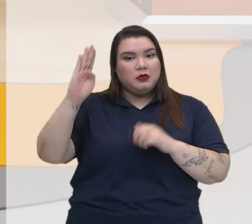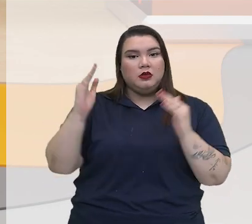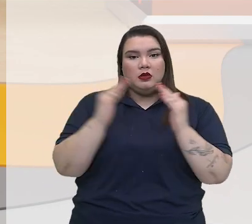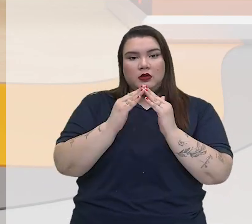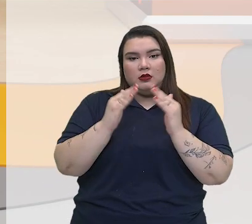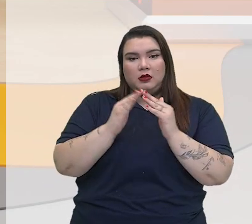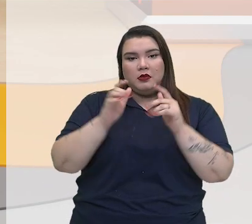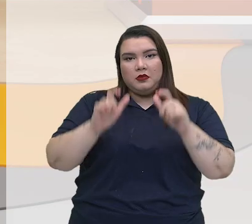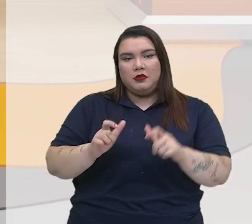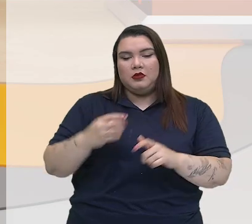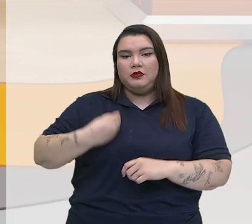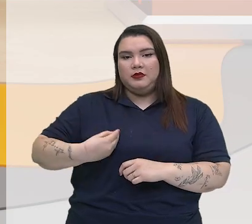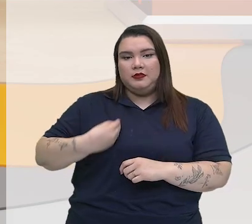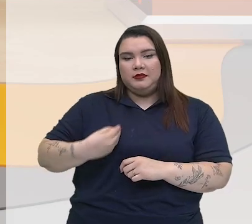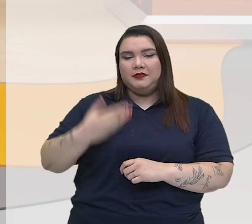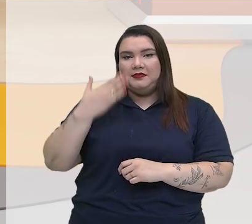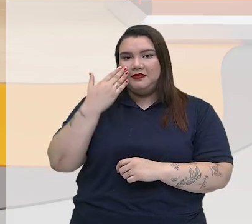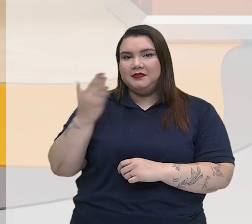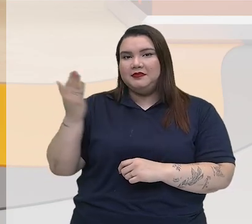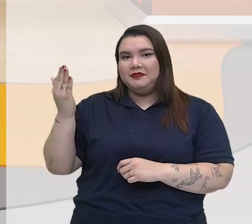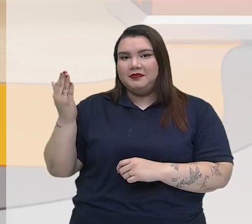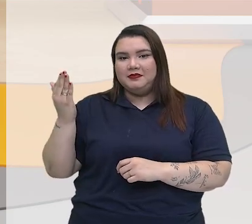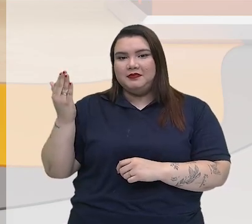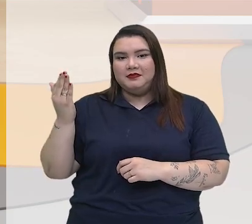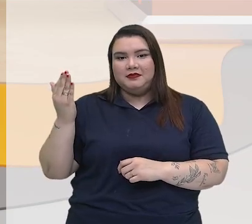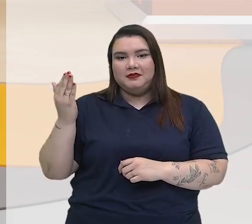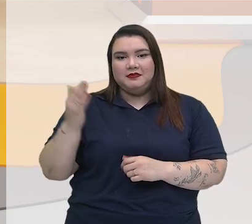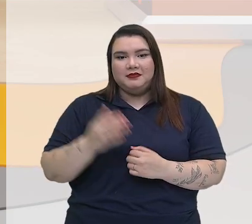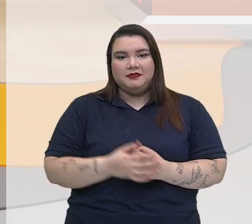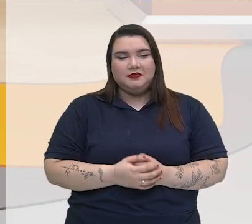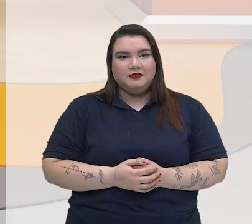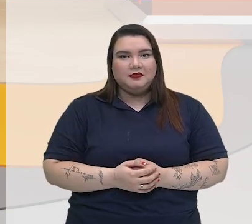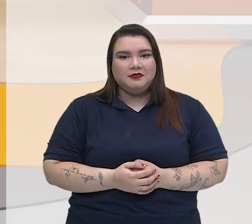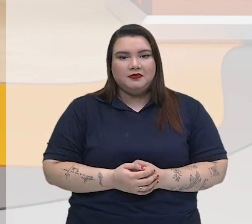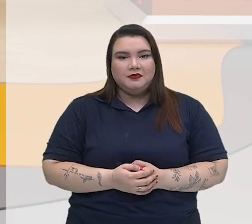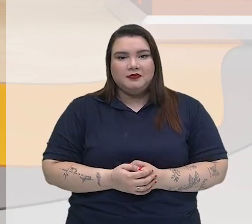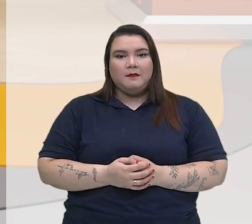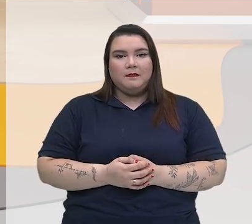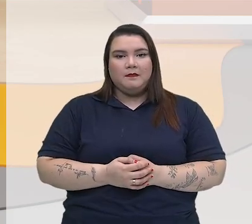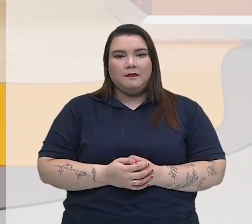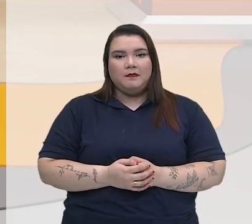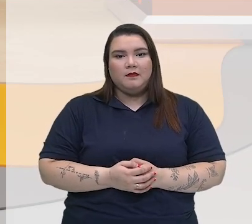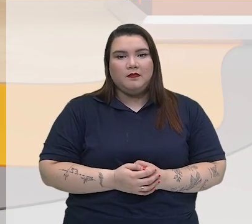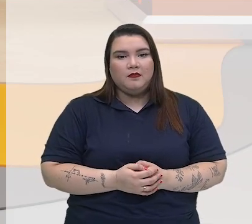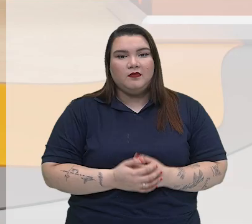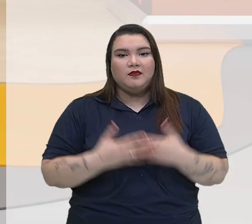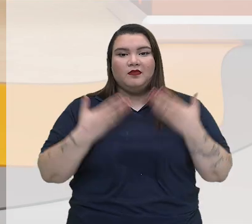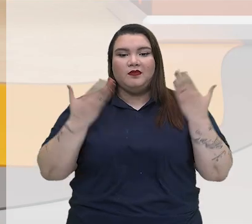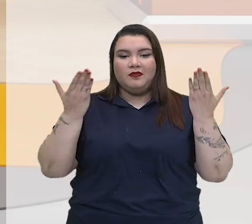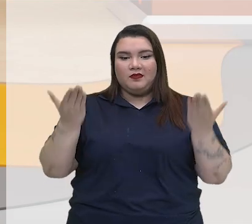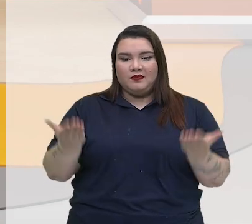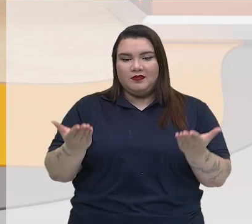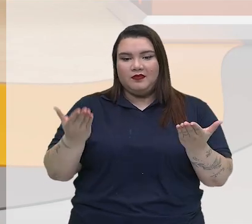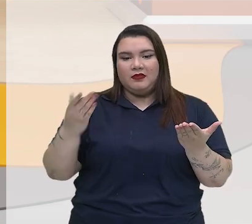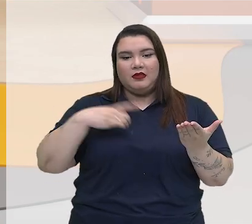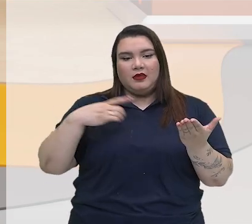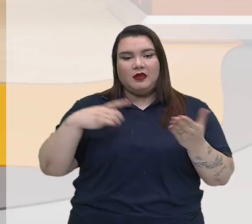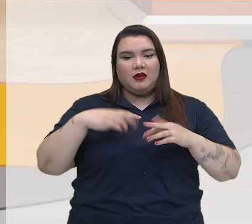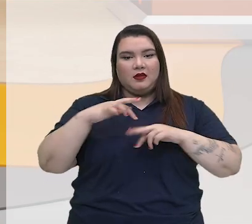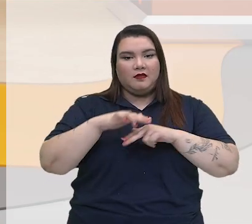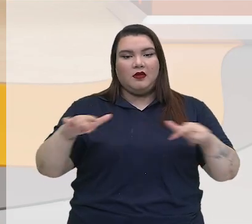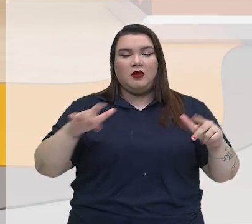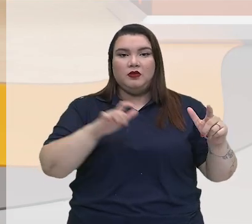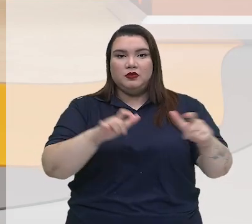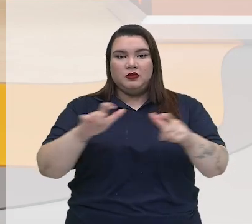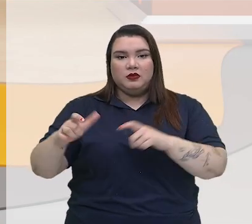que é o seu lugar de vivência. Vamos dar uma olhada nesta animação. Bem, gente, há muitos lugares de